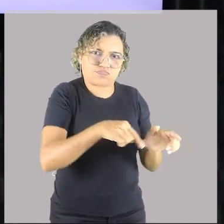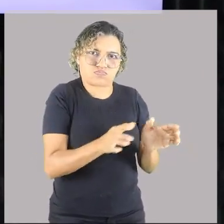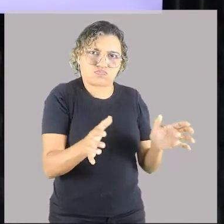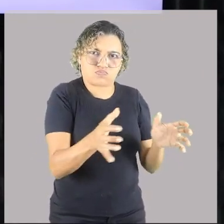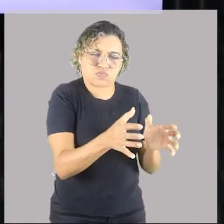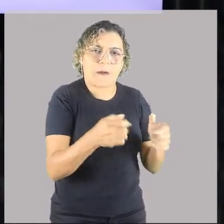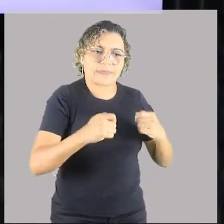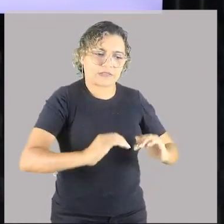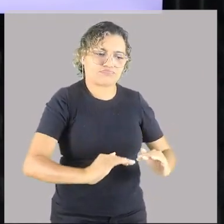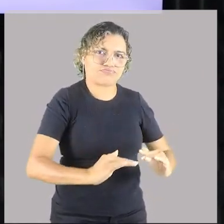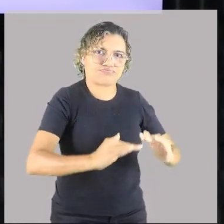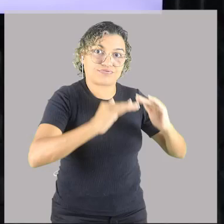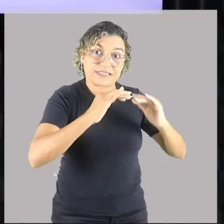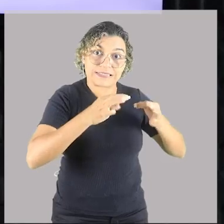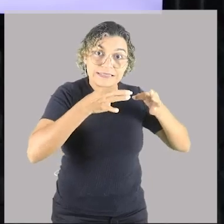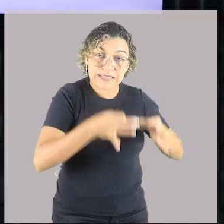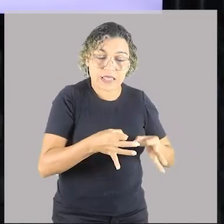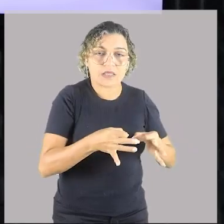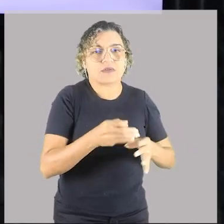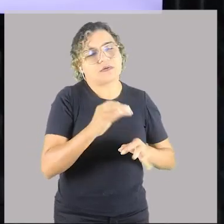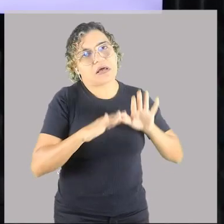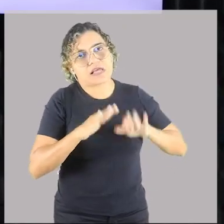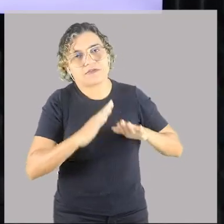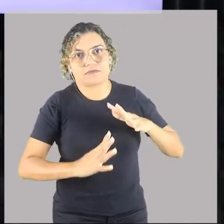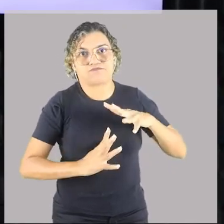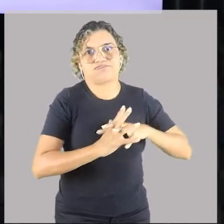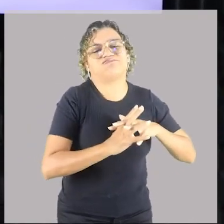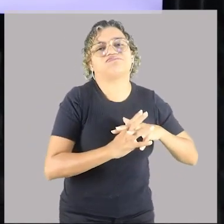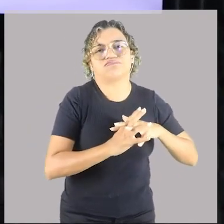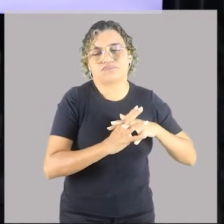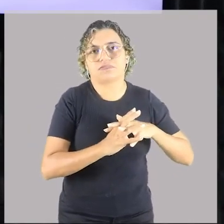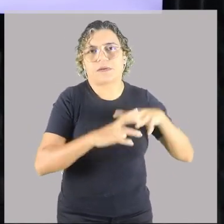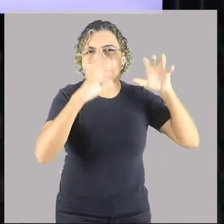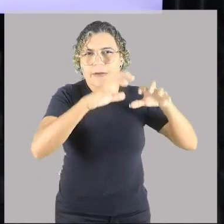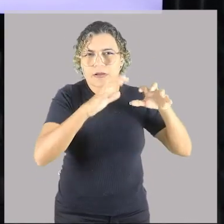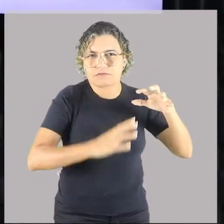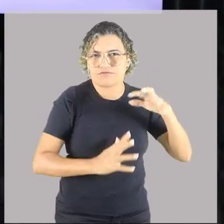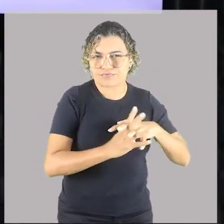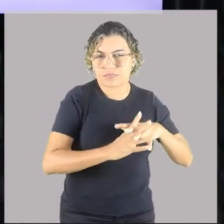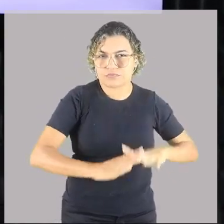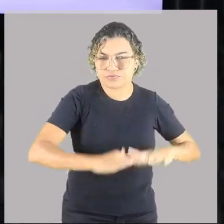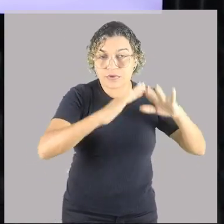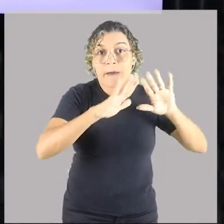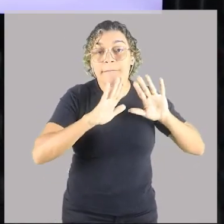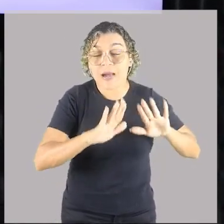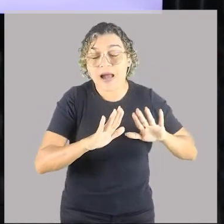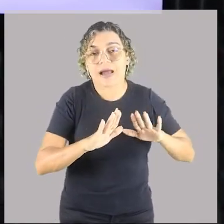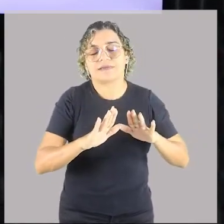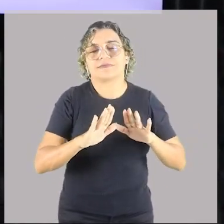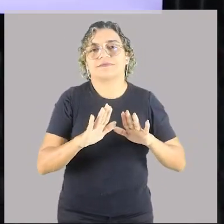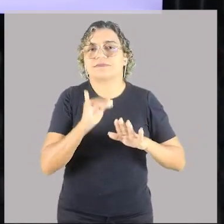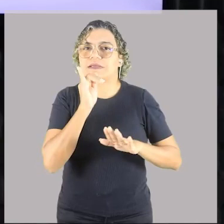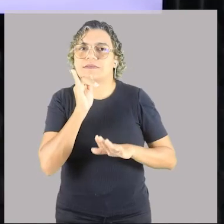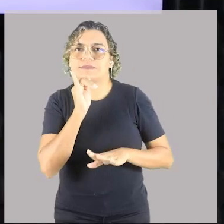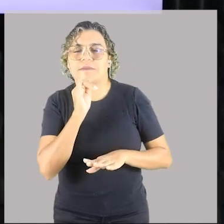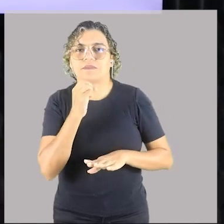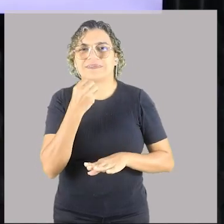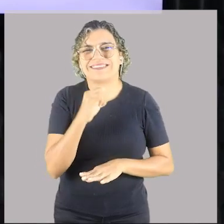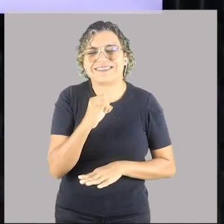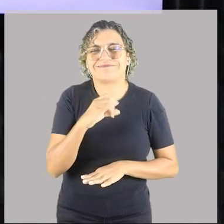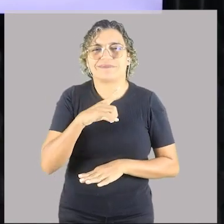no seu volume ideal, às vezes até ultrapassa, gera muitos também transtornos, mas assim, quando há